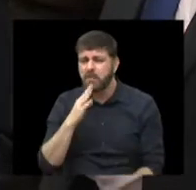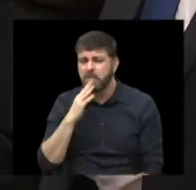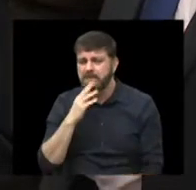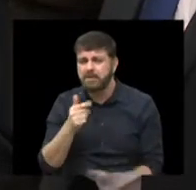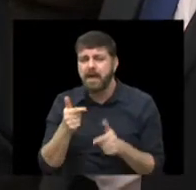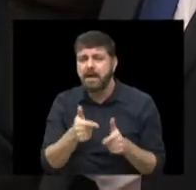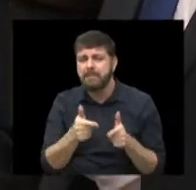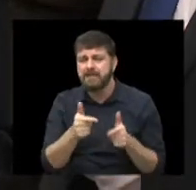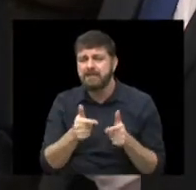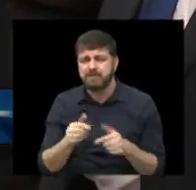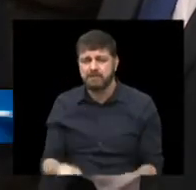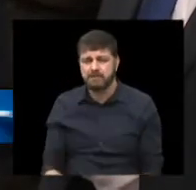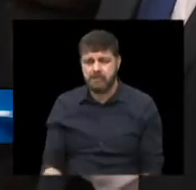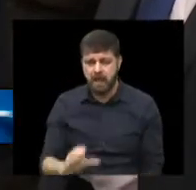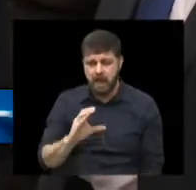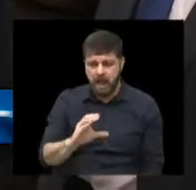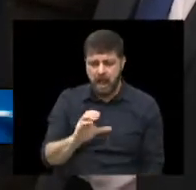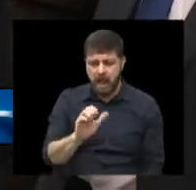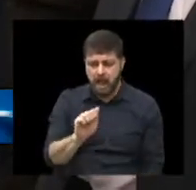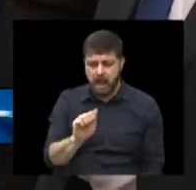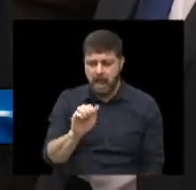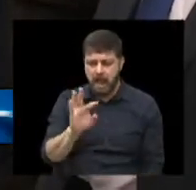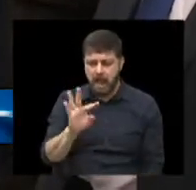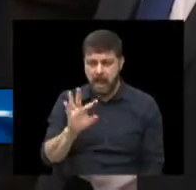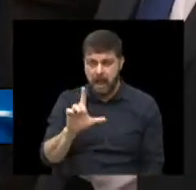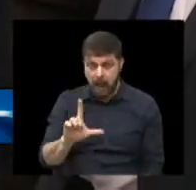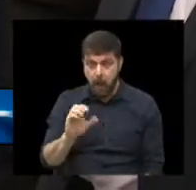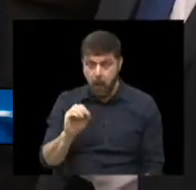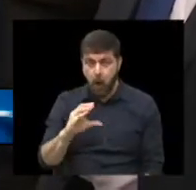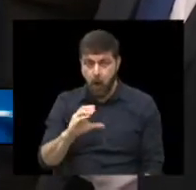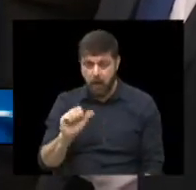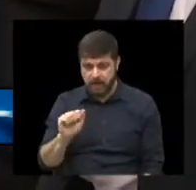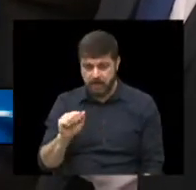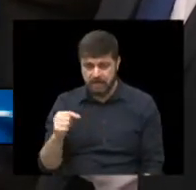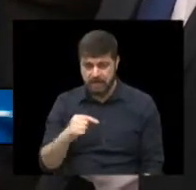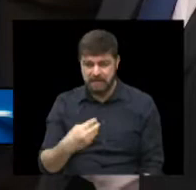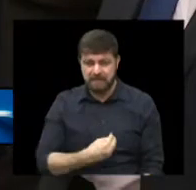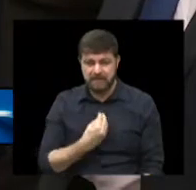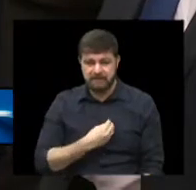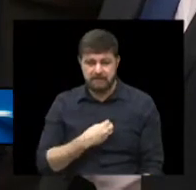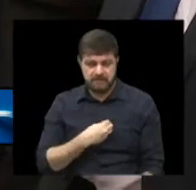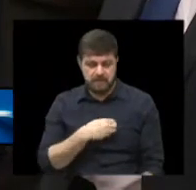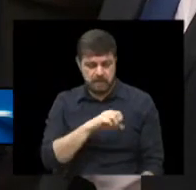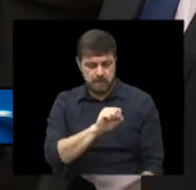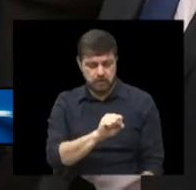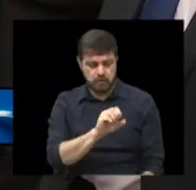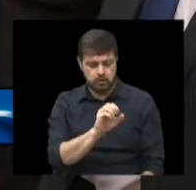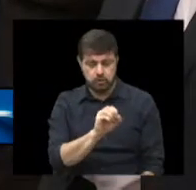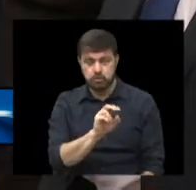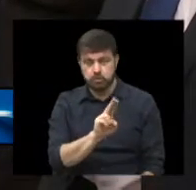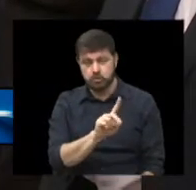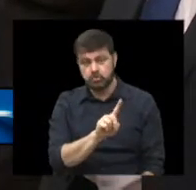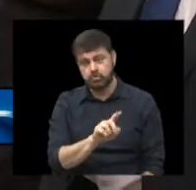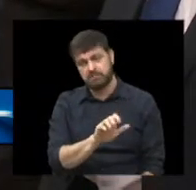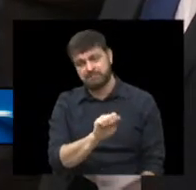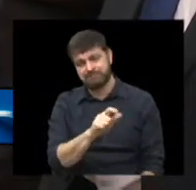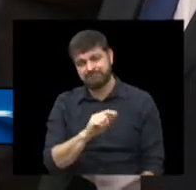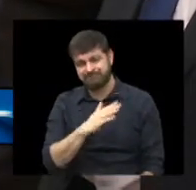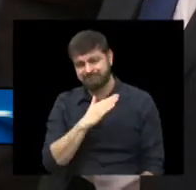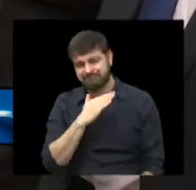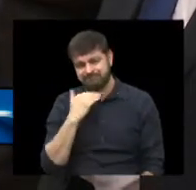carinhosamente conhecido como Caloca pelos seus amigos, morador de Souza, grande figura, que infelizmente nos